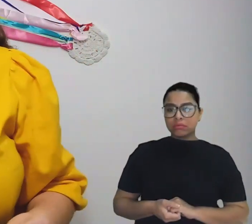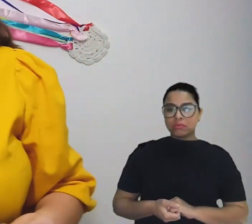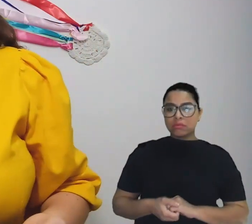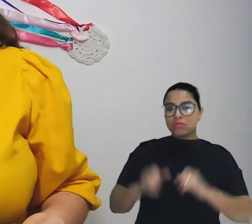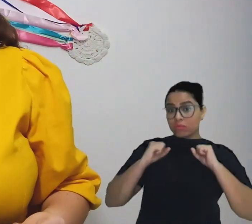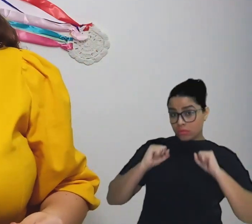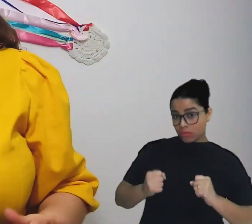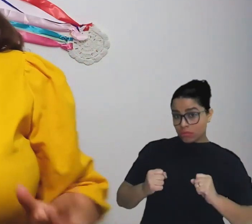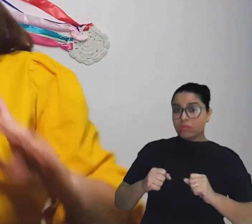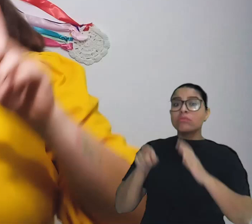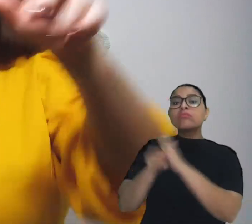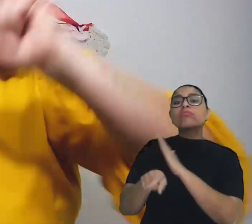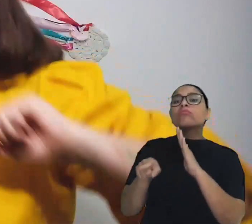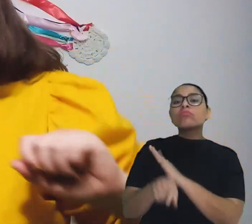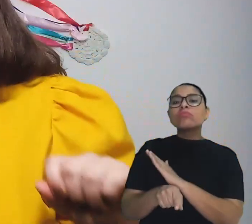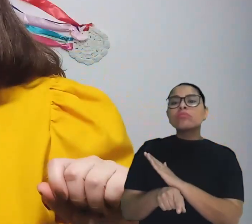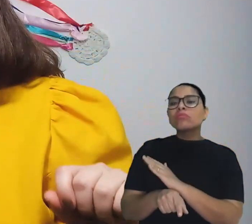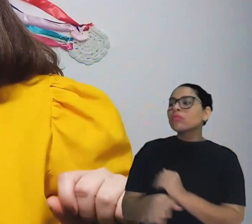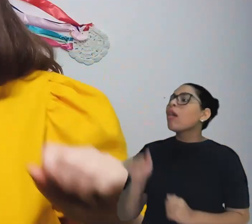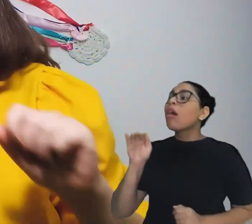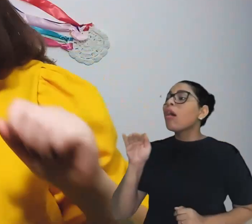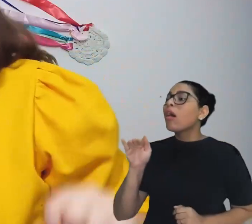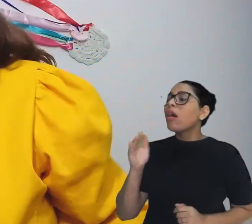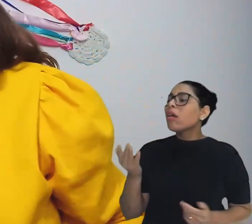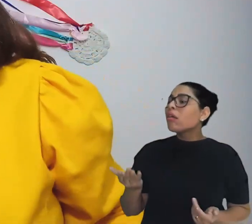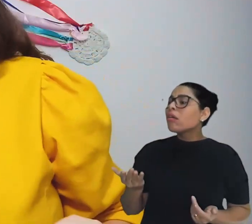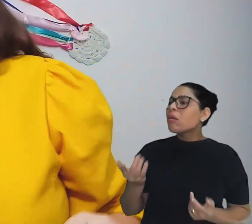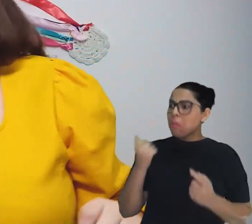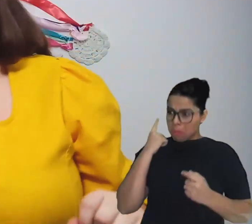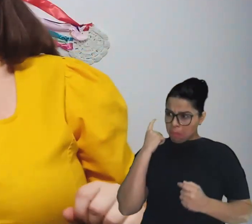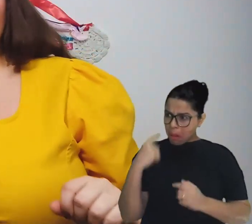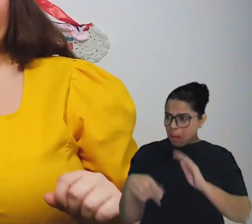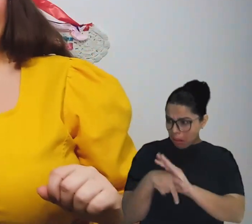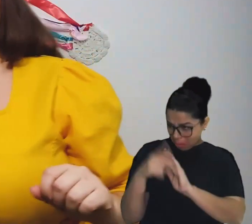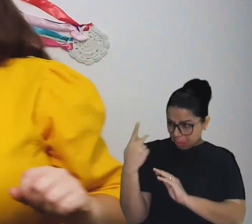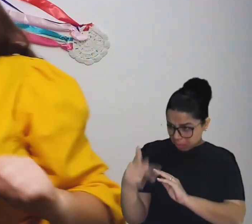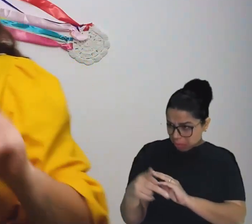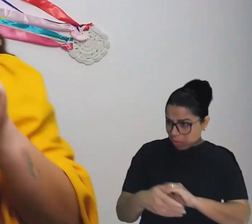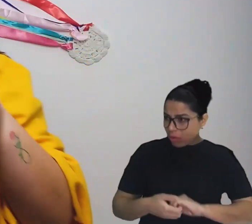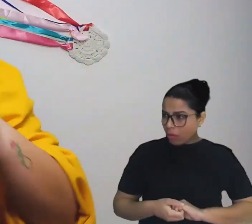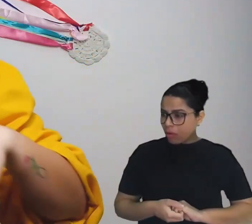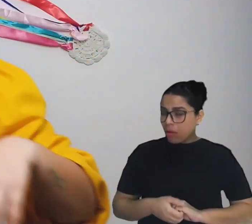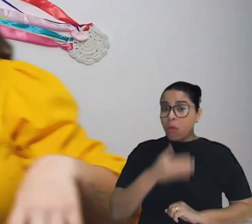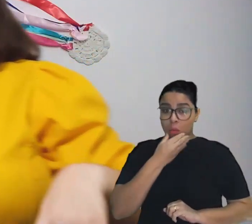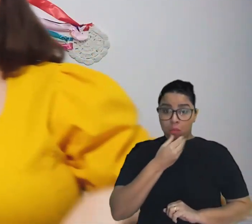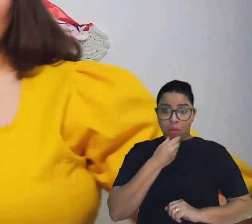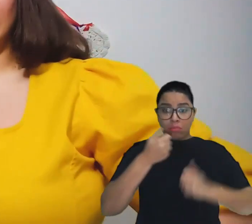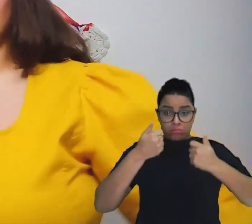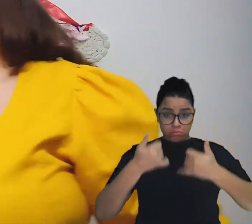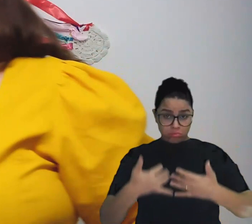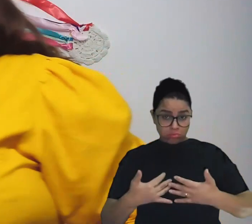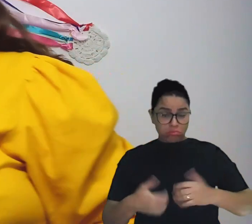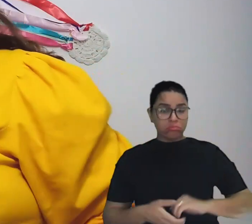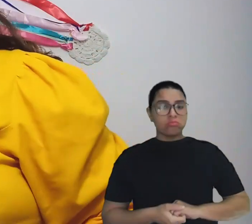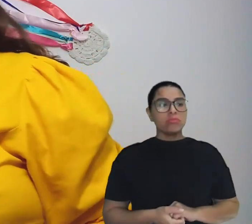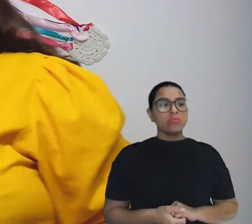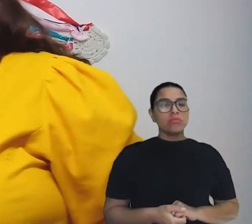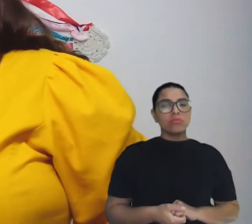Dorothy então perguntou: Hey, esse barulho tá vindo de você? E o homem respondeu: